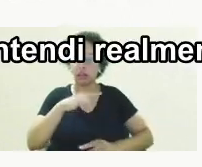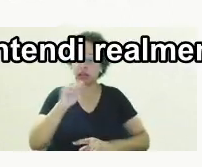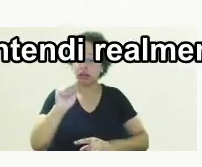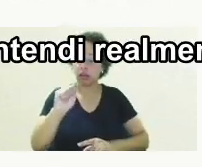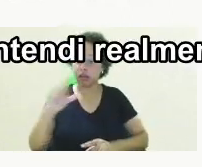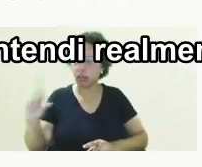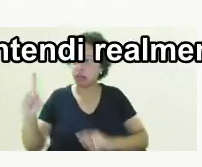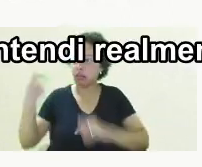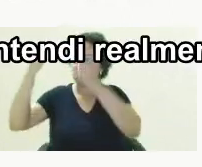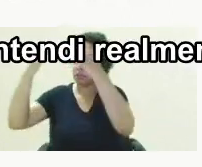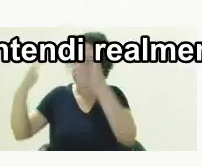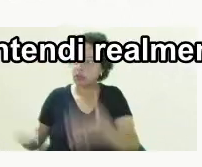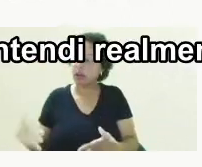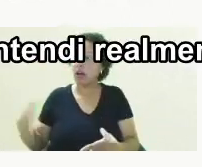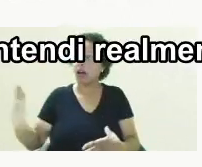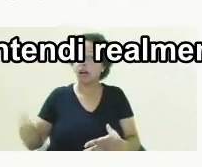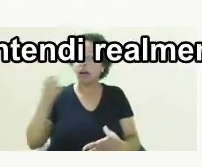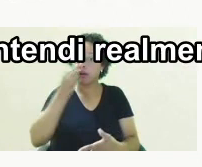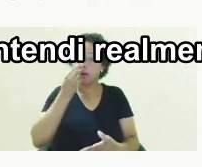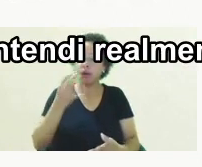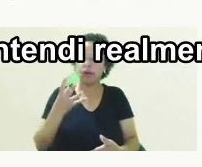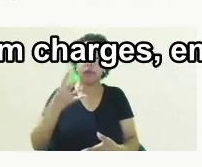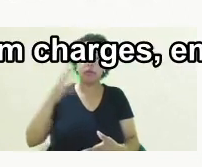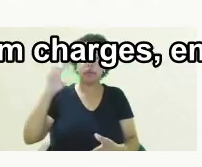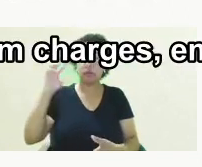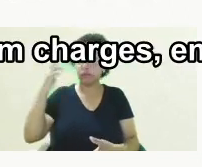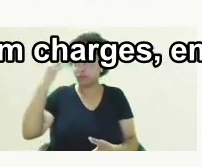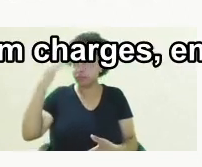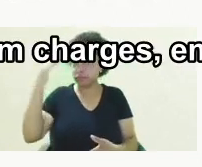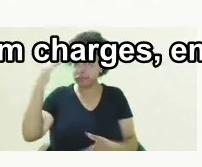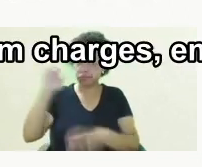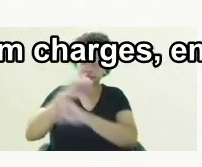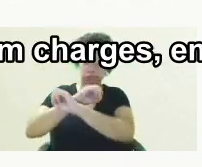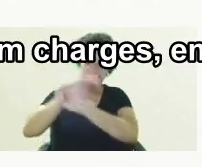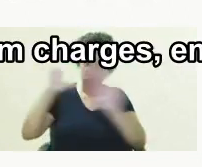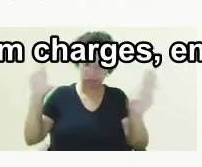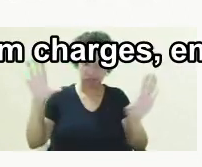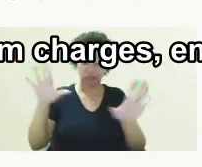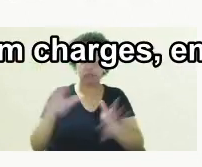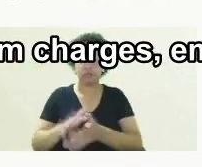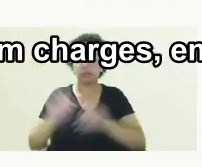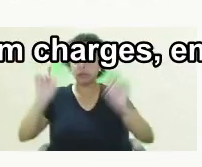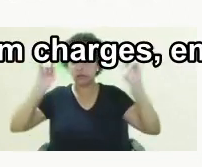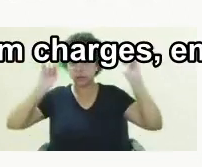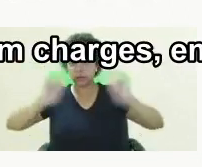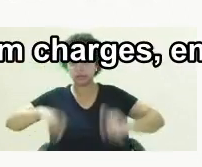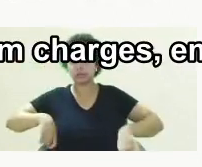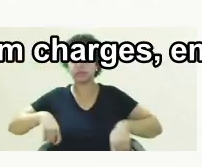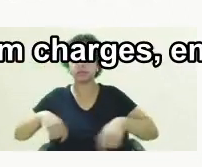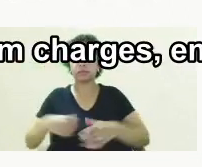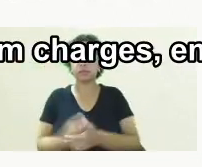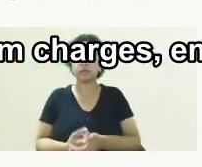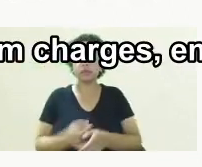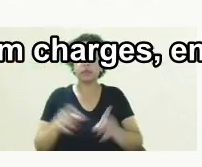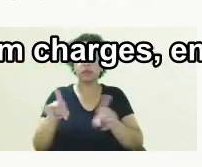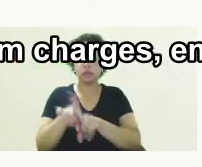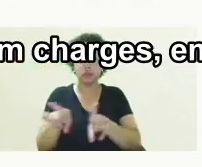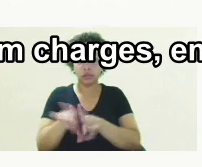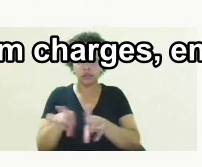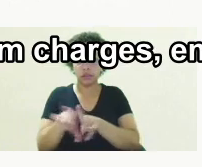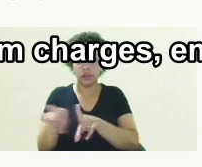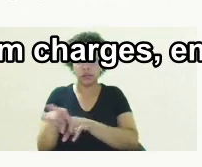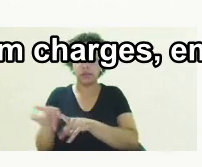depara, opa, nossa, agora entendi realmente essa obra. Dá para aplicar também em charges, em